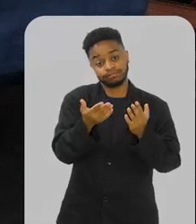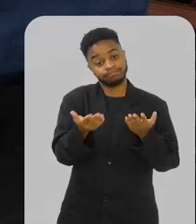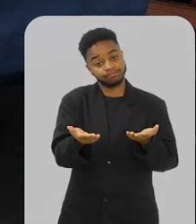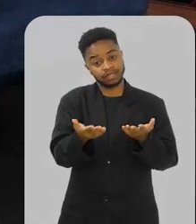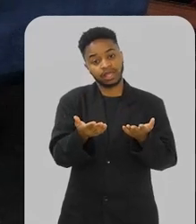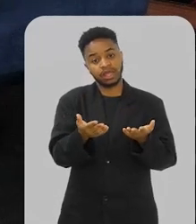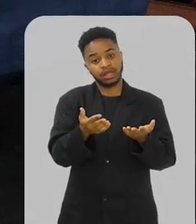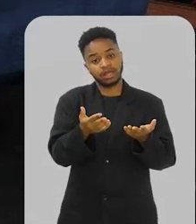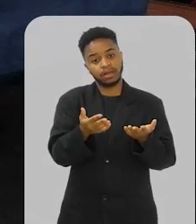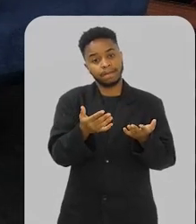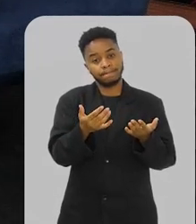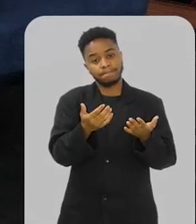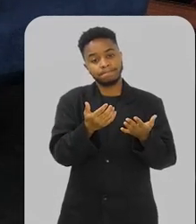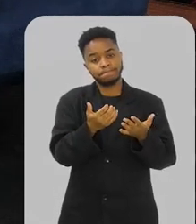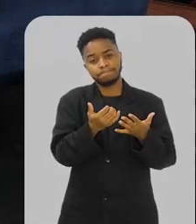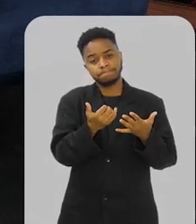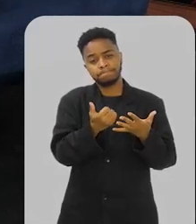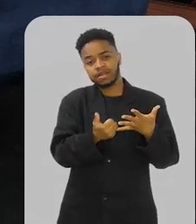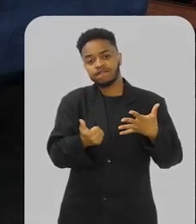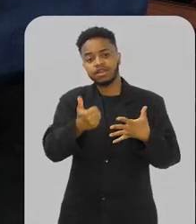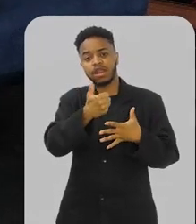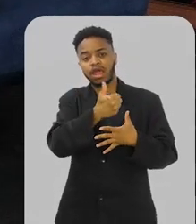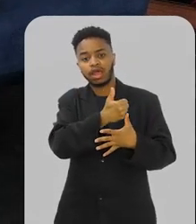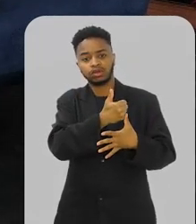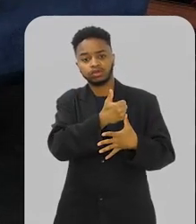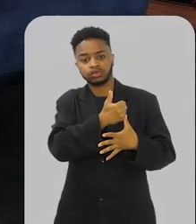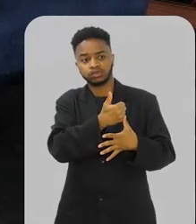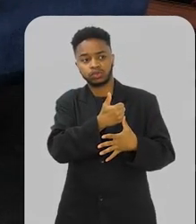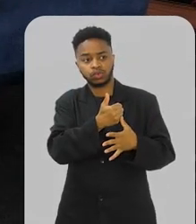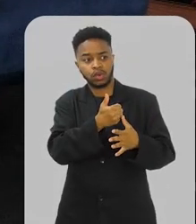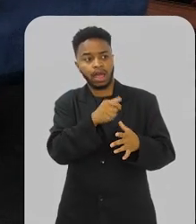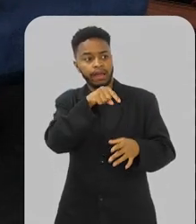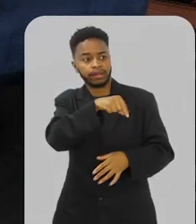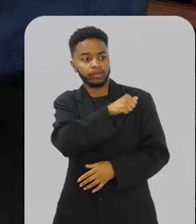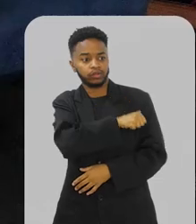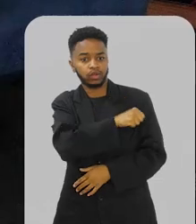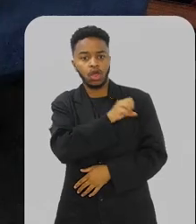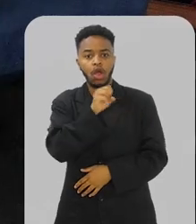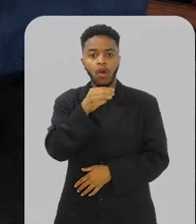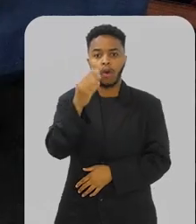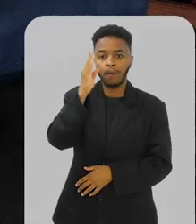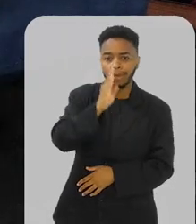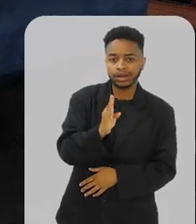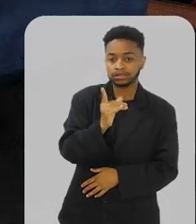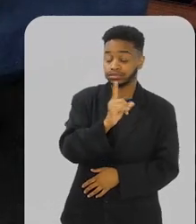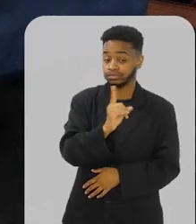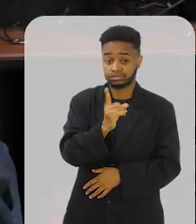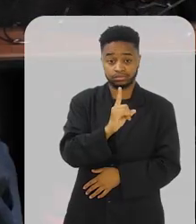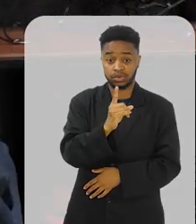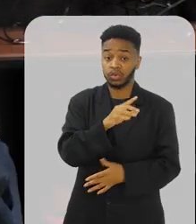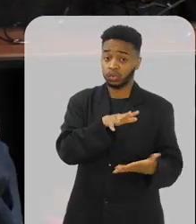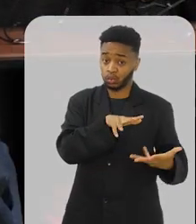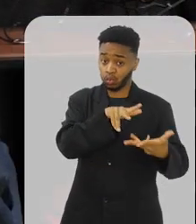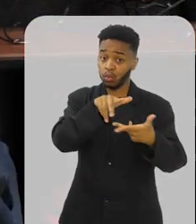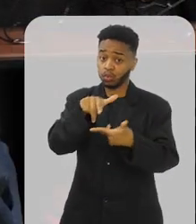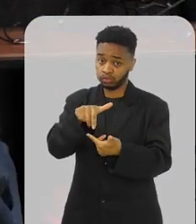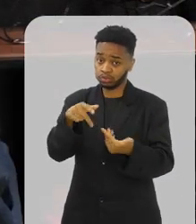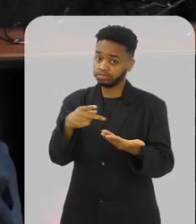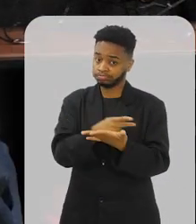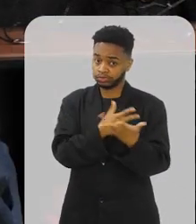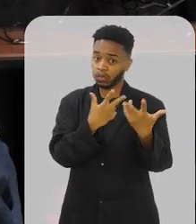não é um privilégio do carioca nem do brasileiro. Ela está no